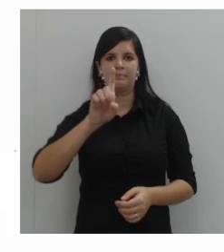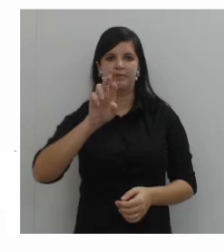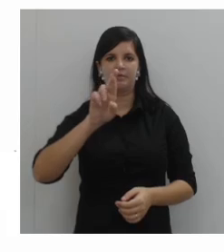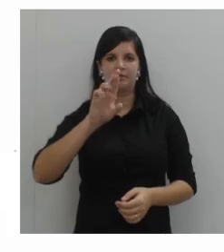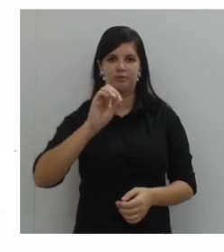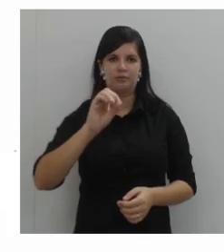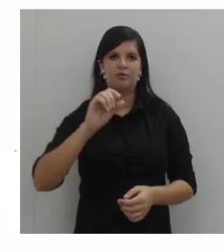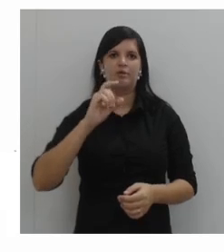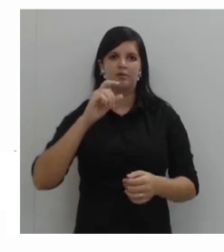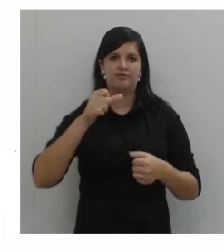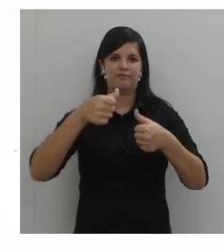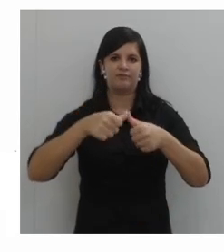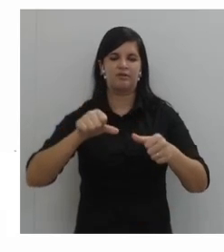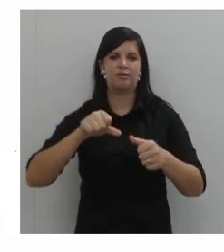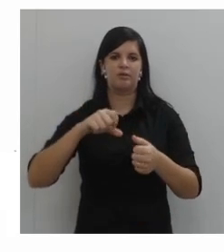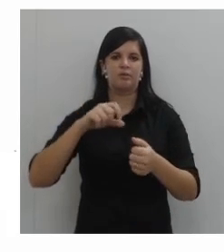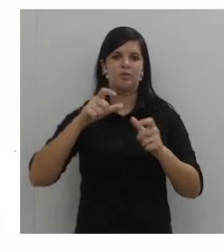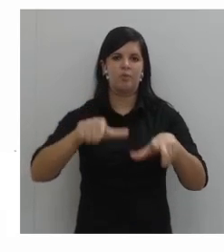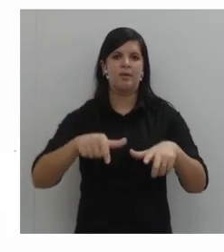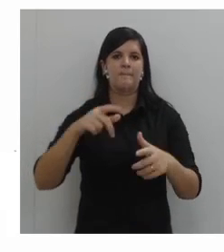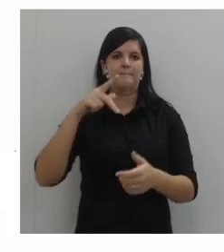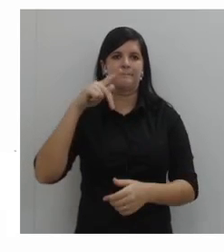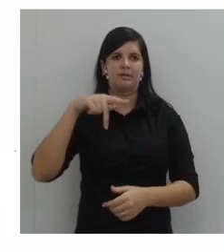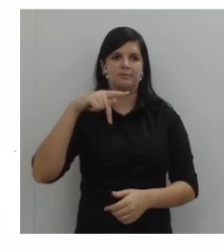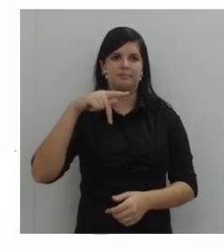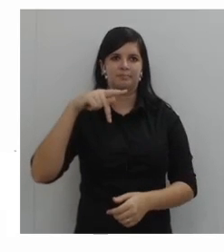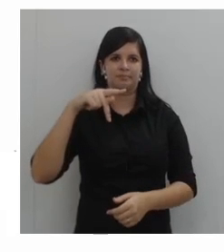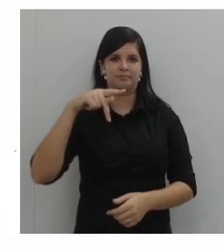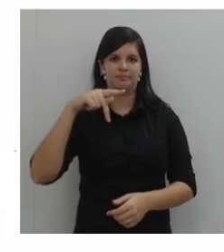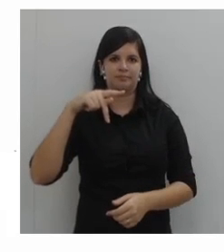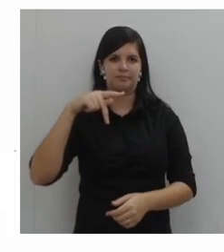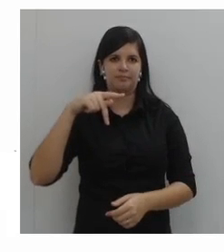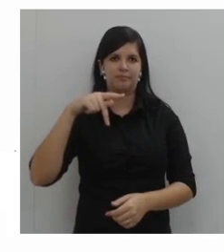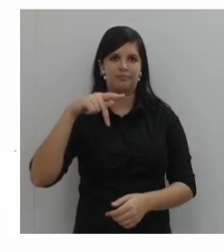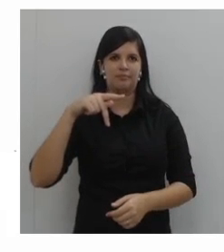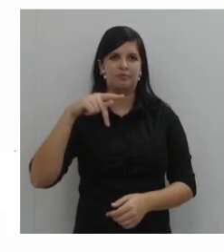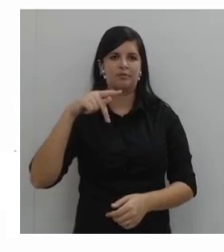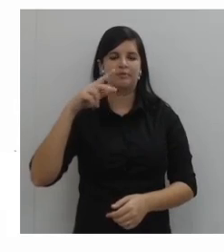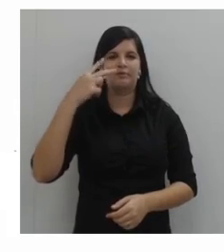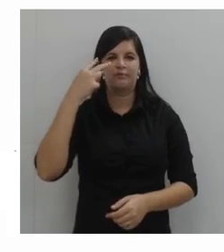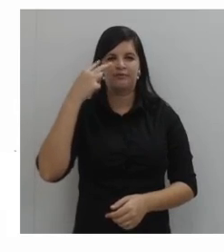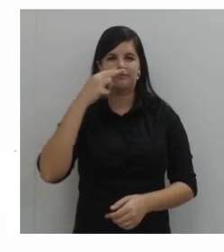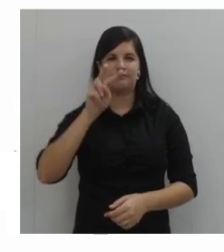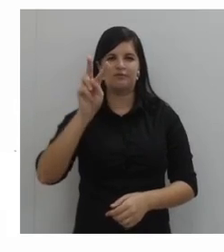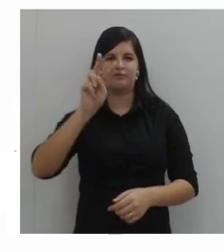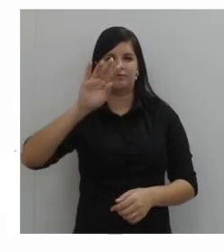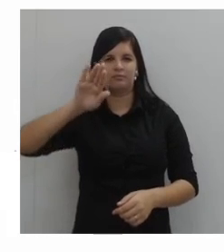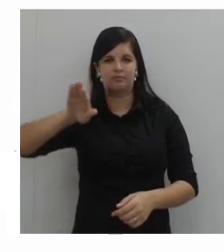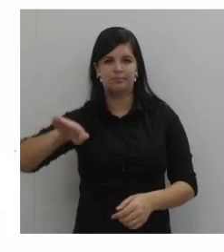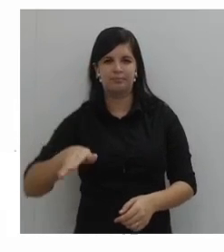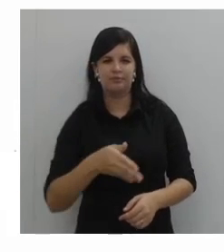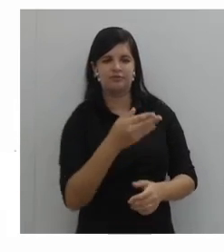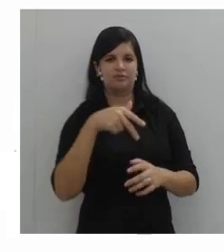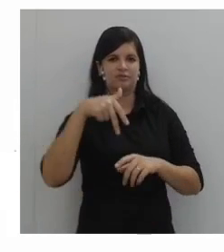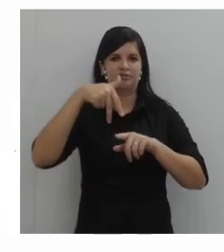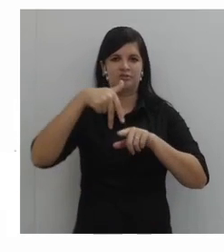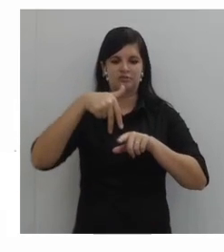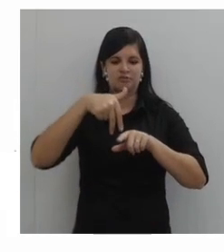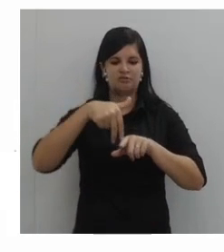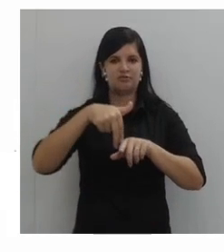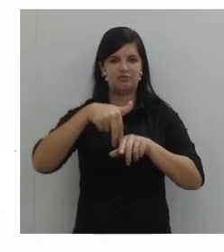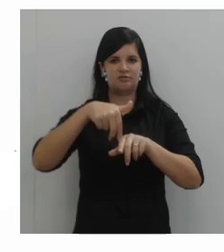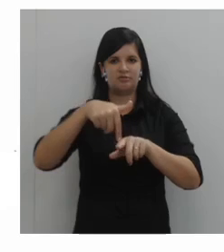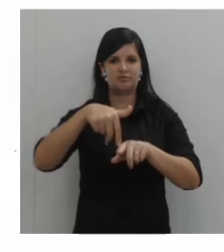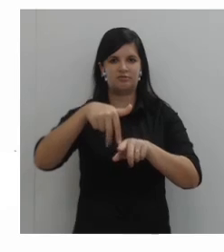situado no ponto P. Então, Pedro está aqui, ó. Quando avista o topo de uma pista de skate, conforme a